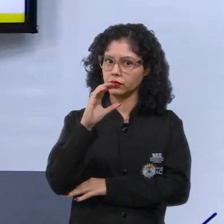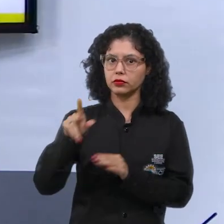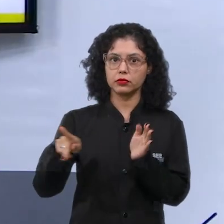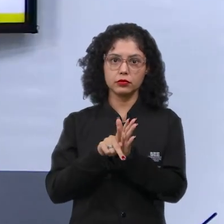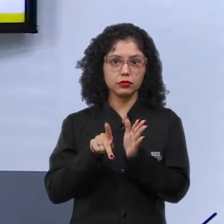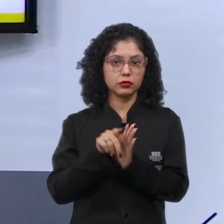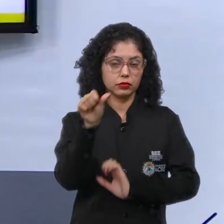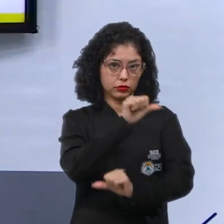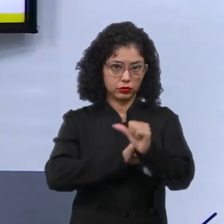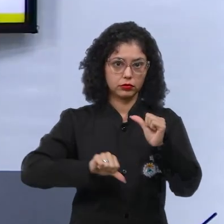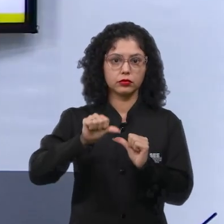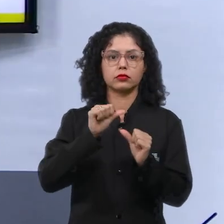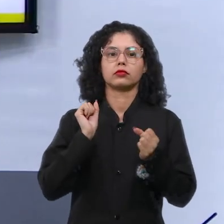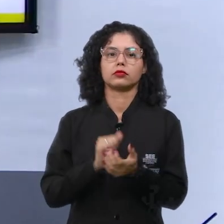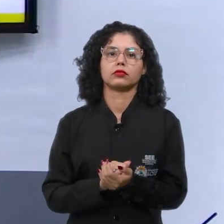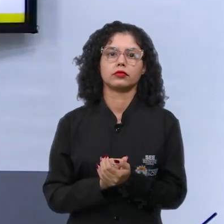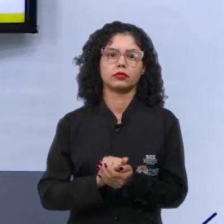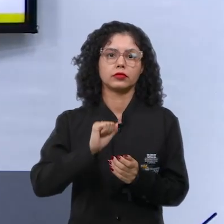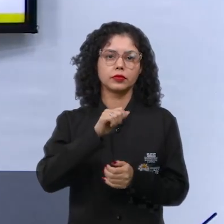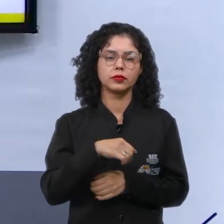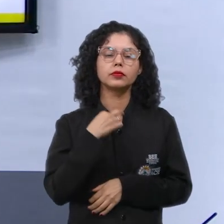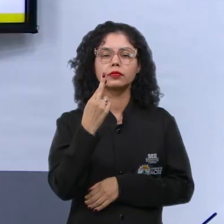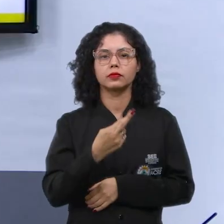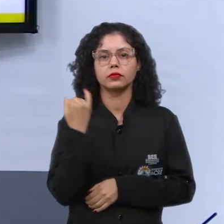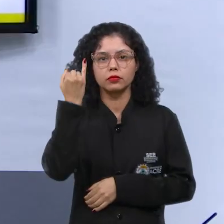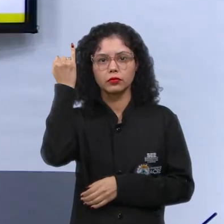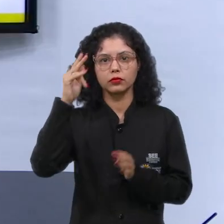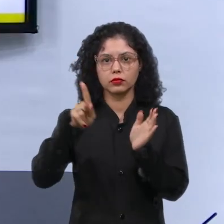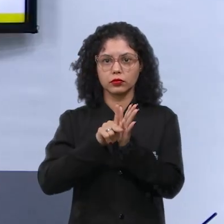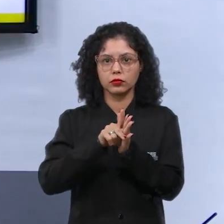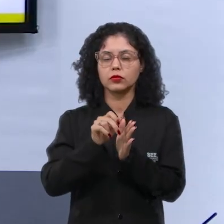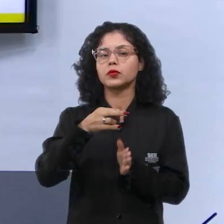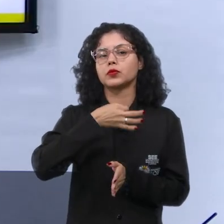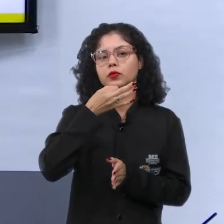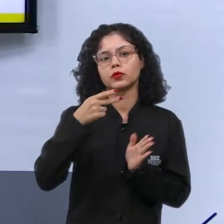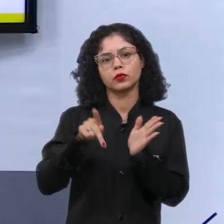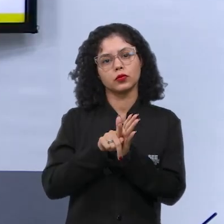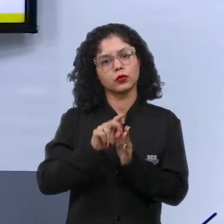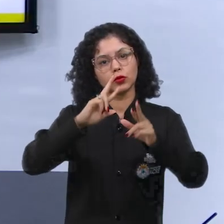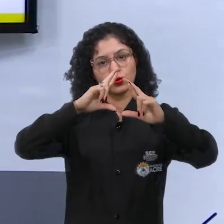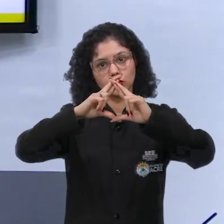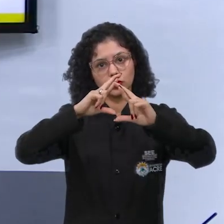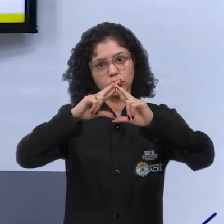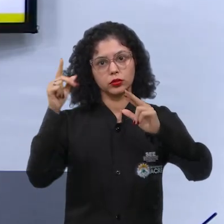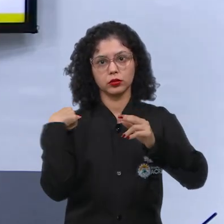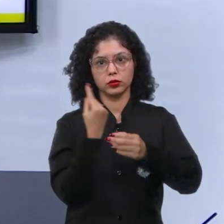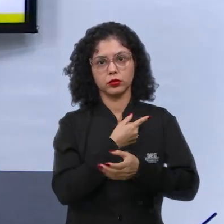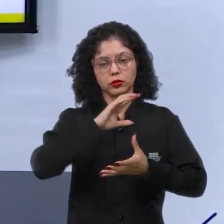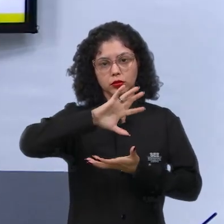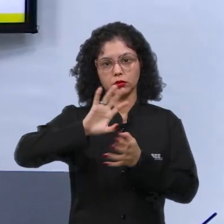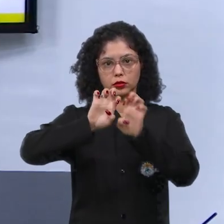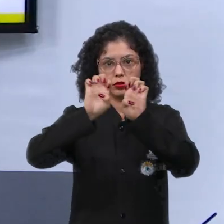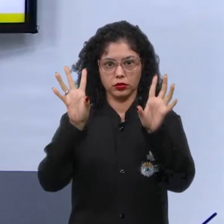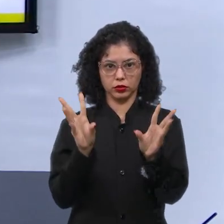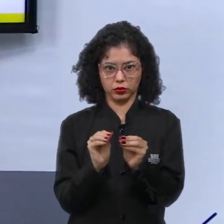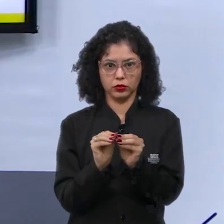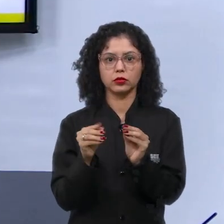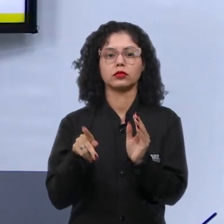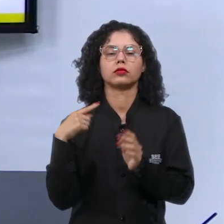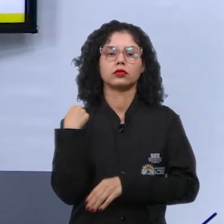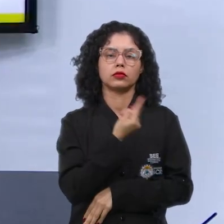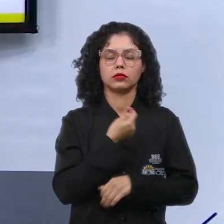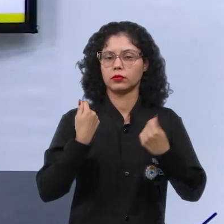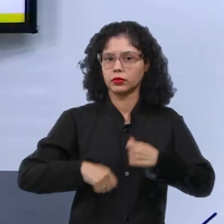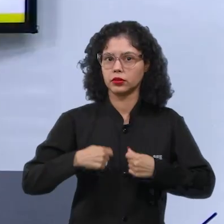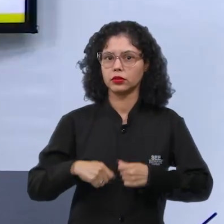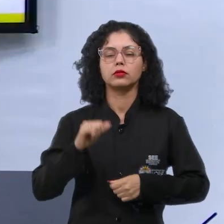e transformam em soluções ecológicas, soluções sustentáveis, ao nosso favor, até porque a gente está